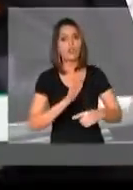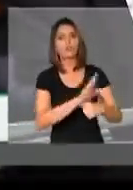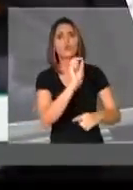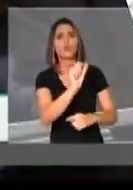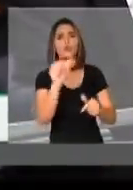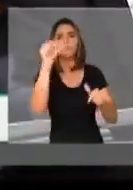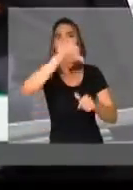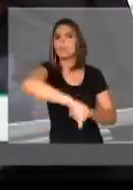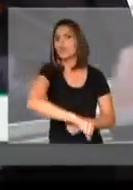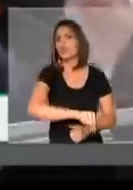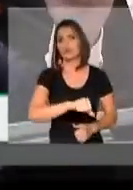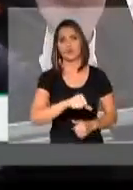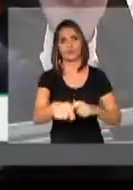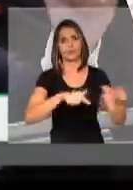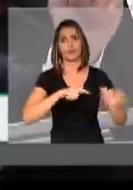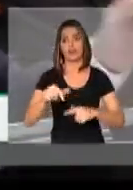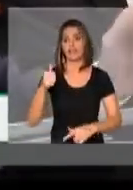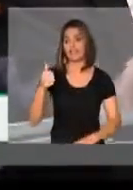Nós temos